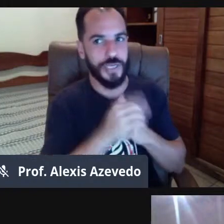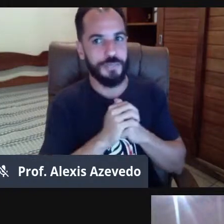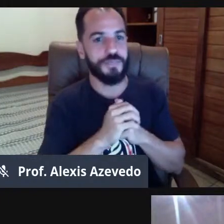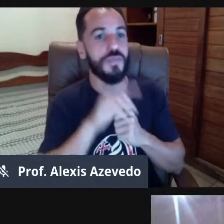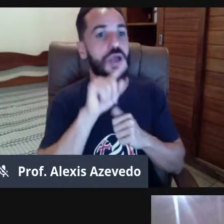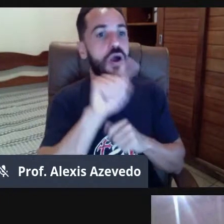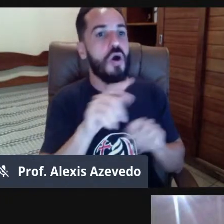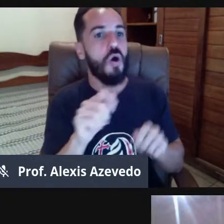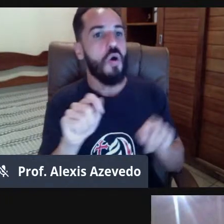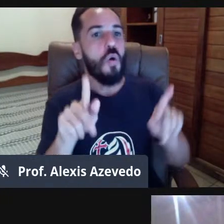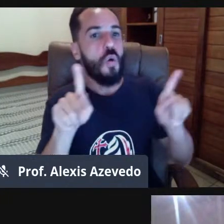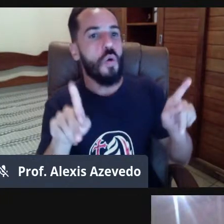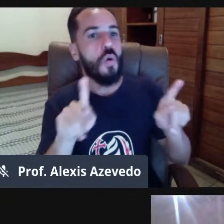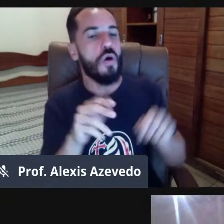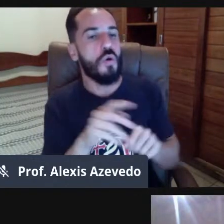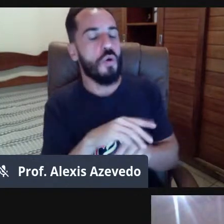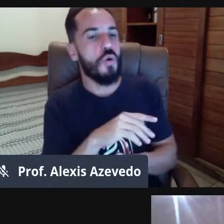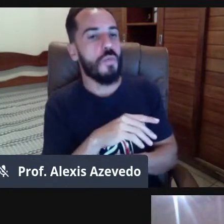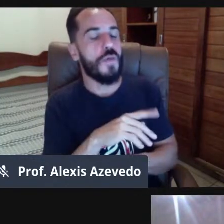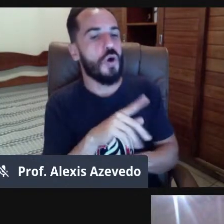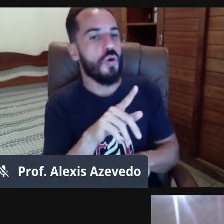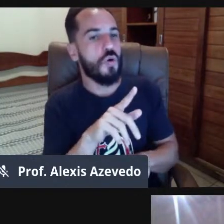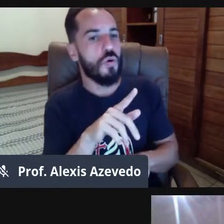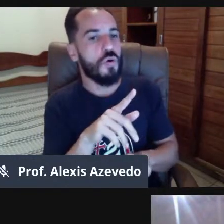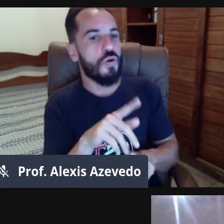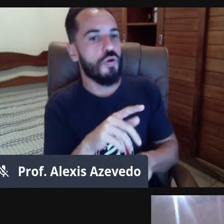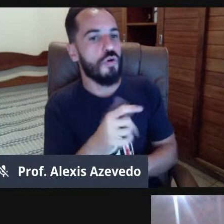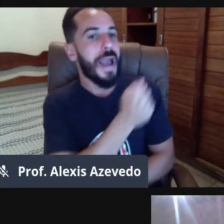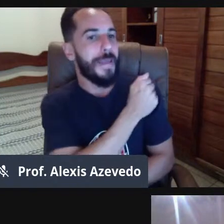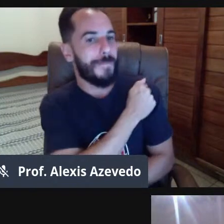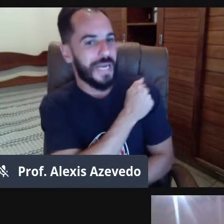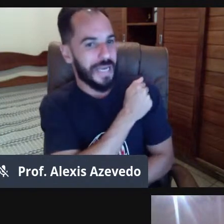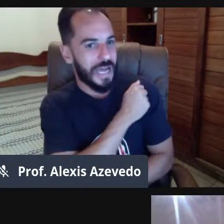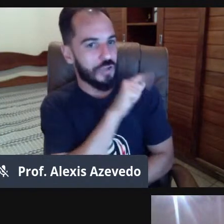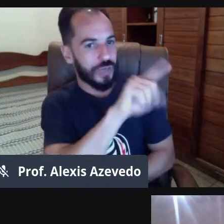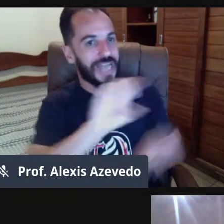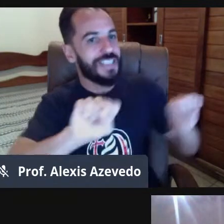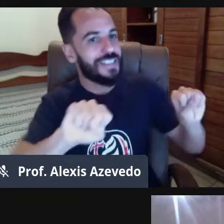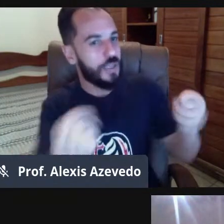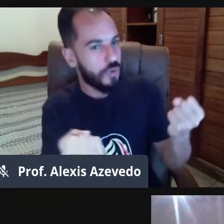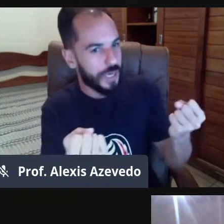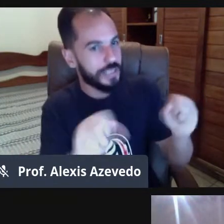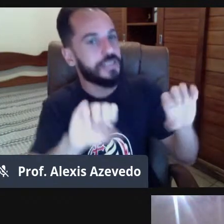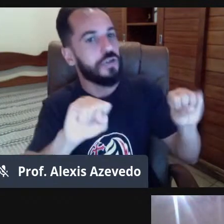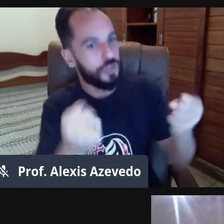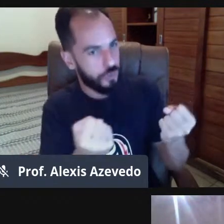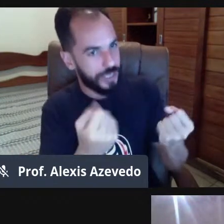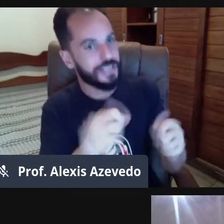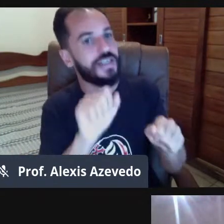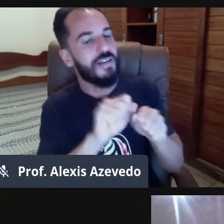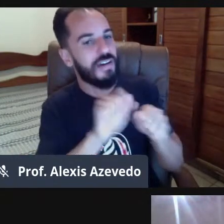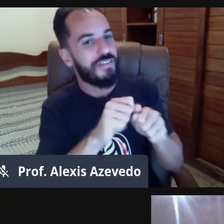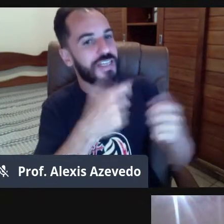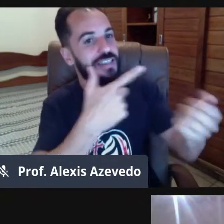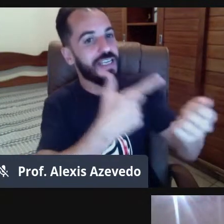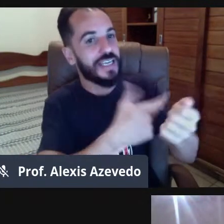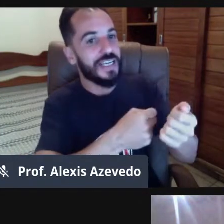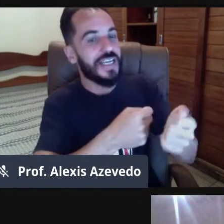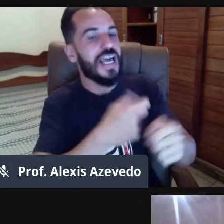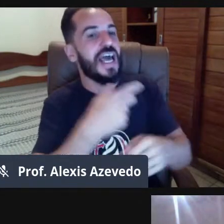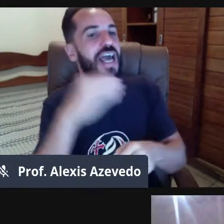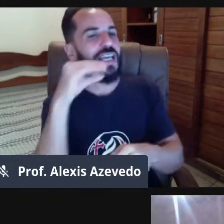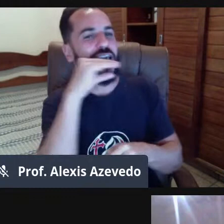porteiro faz a medição de temperatura, nós temos álcool em gel na escola, então